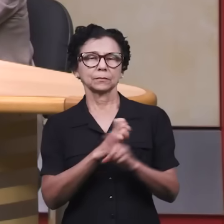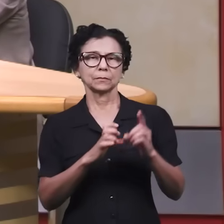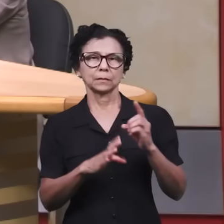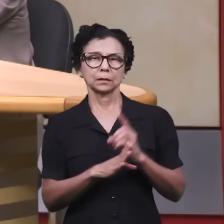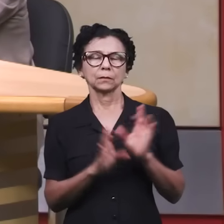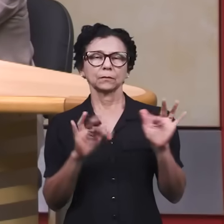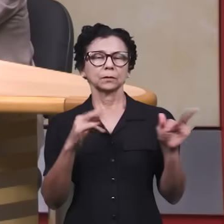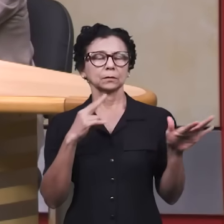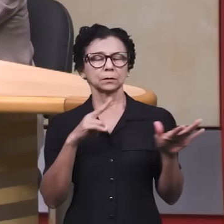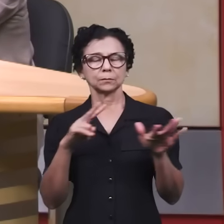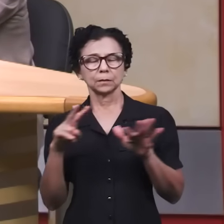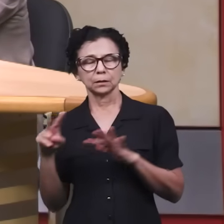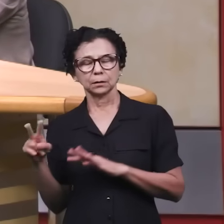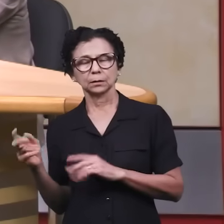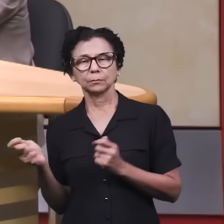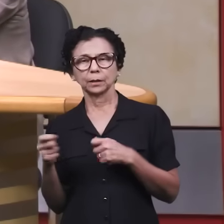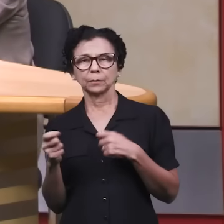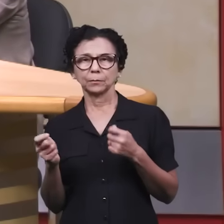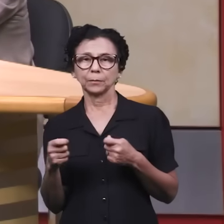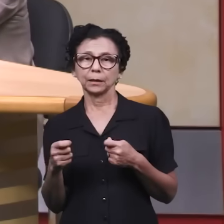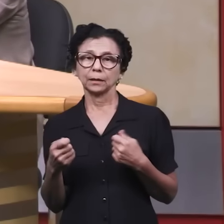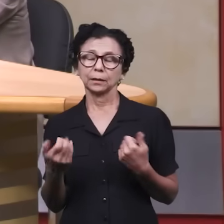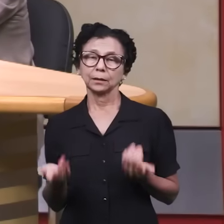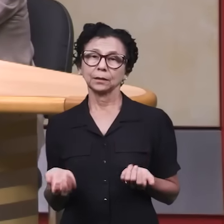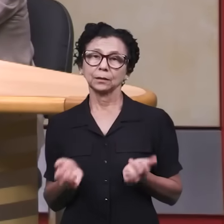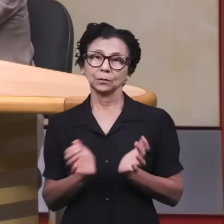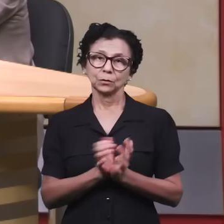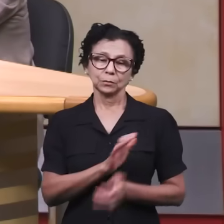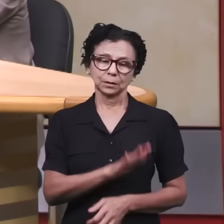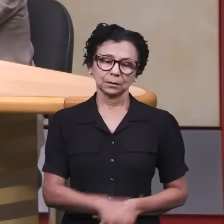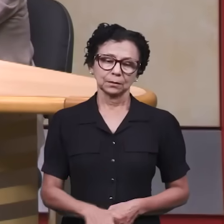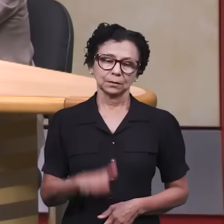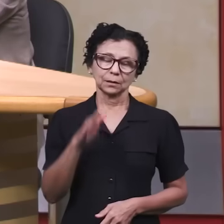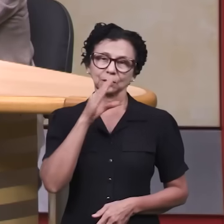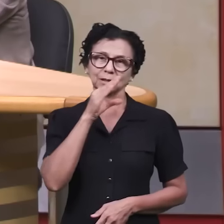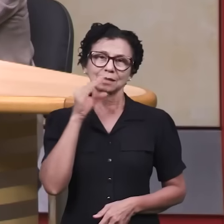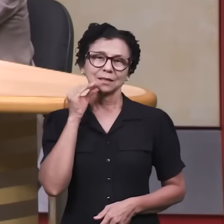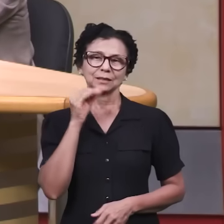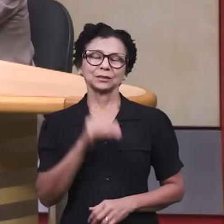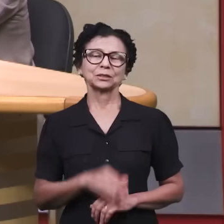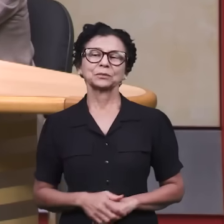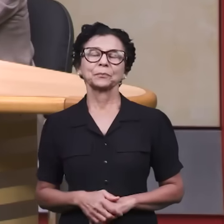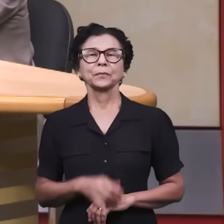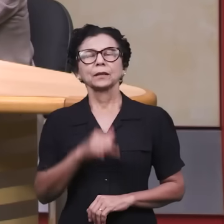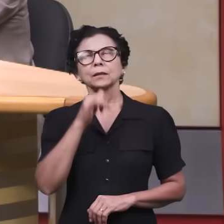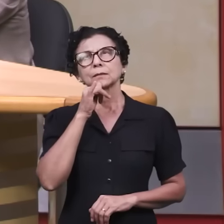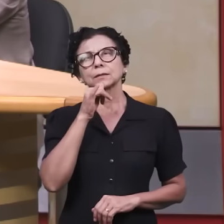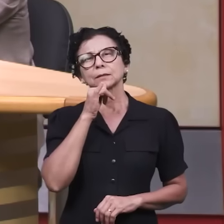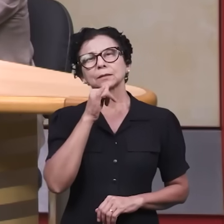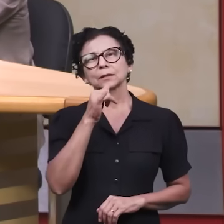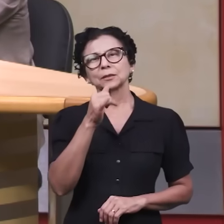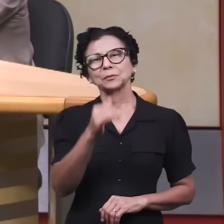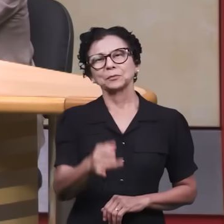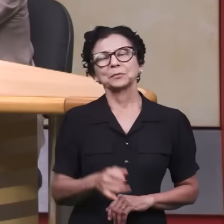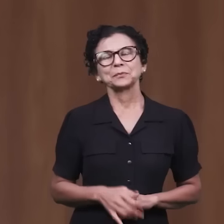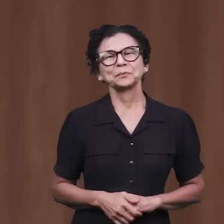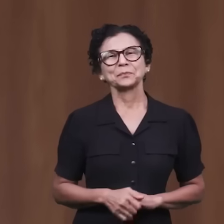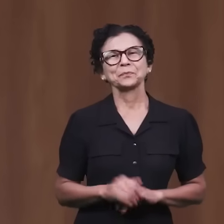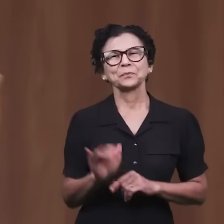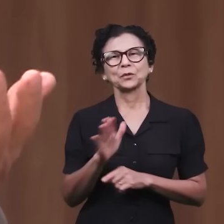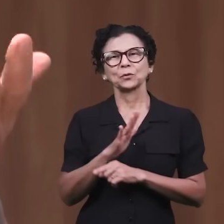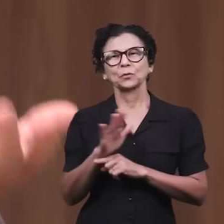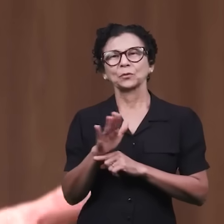nossa escola bíblica todo fim de semana. E uma grande parte é de crianças intermediárias e adolescentes. Nós temos, por exemplo, quando